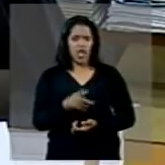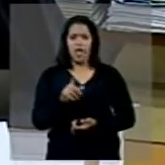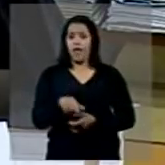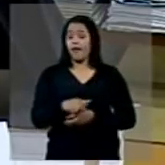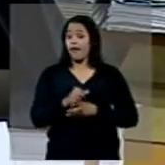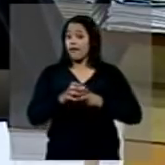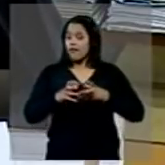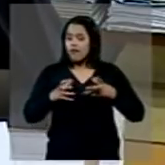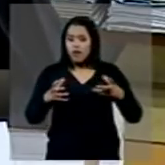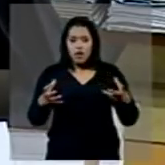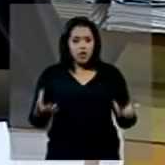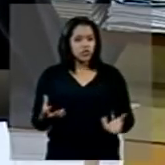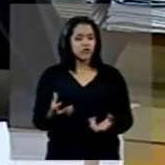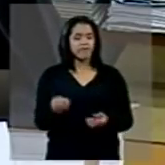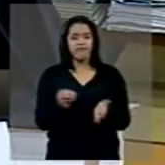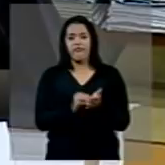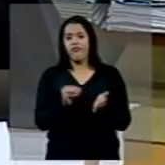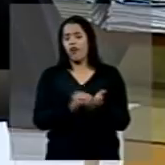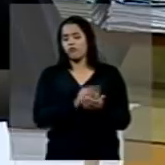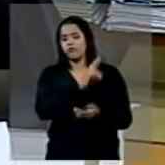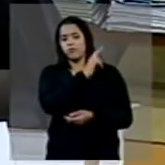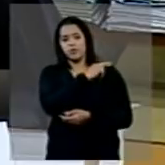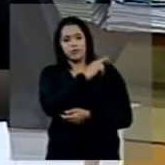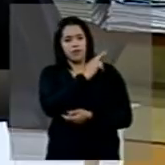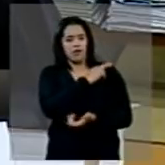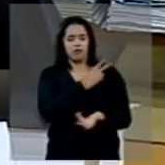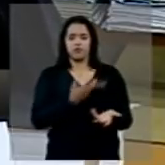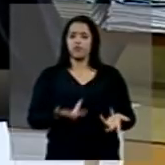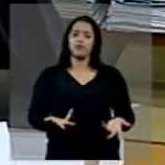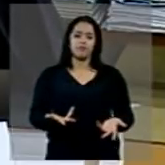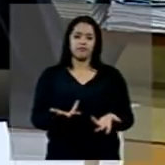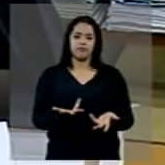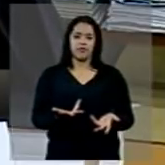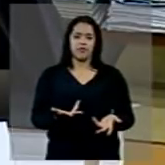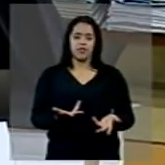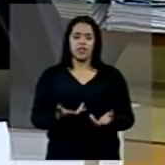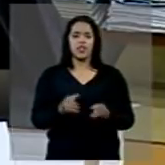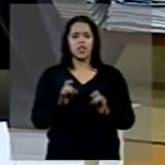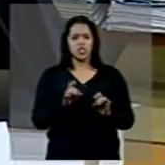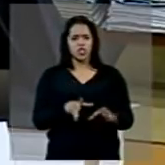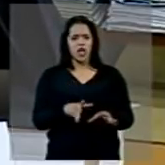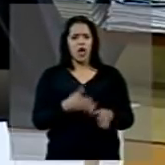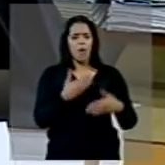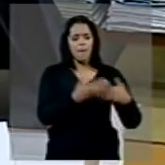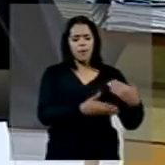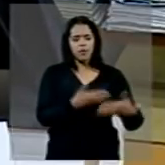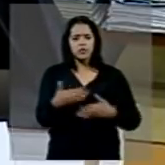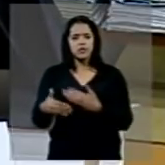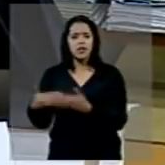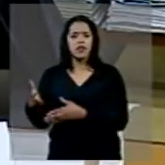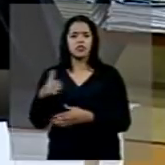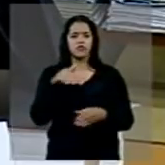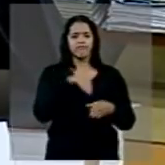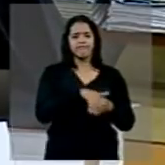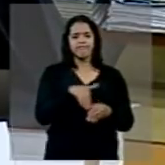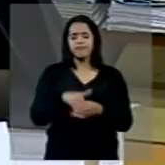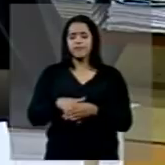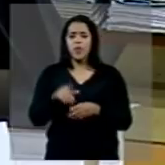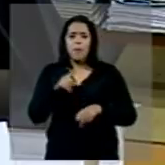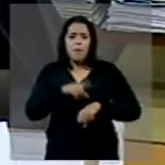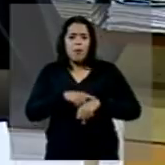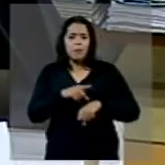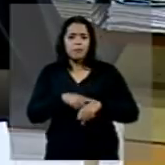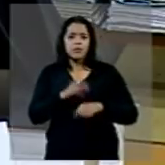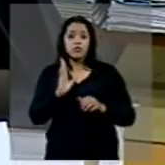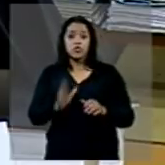grande irresponsabilidade arriscarmos a salutar marcha do processo eleitoral em um momento tão